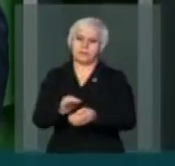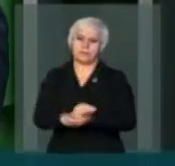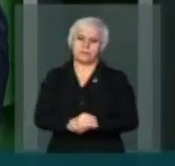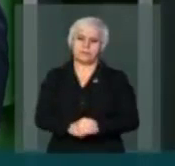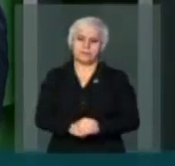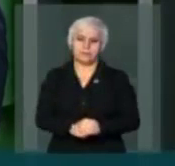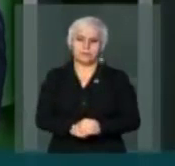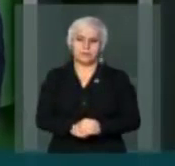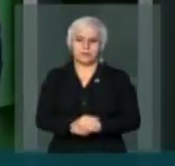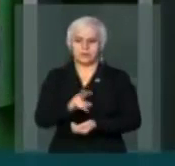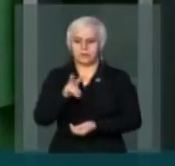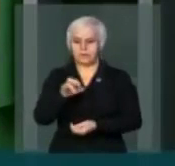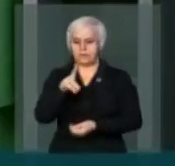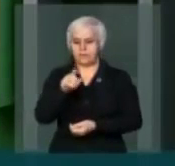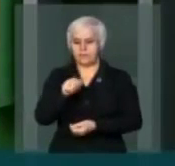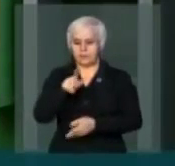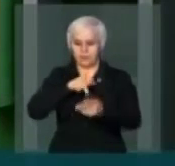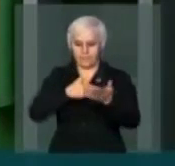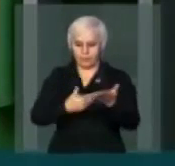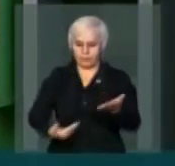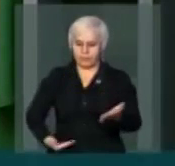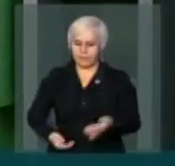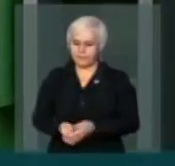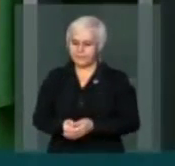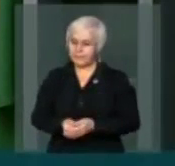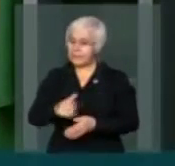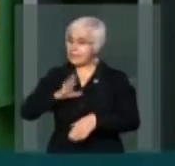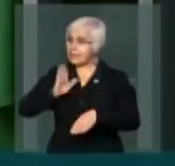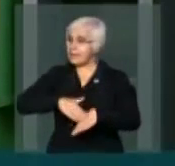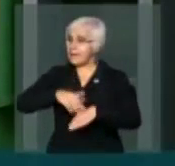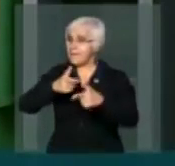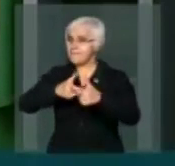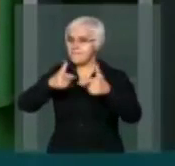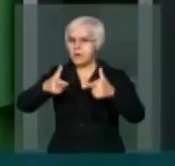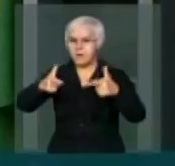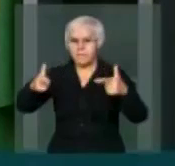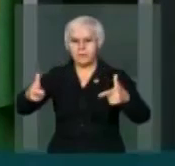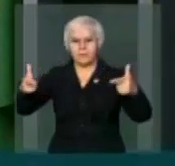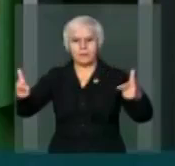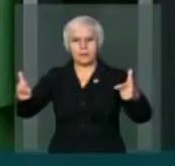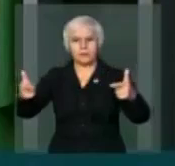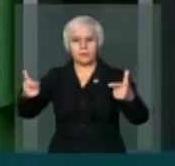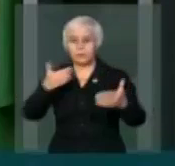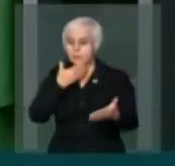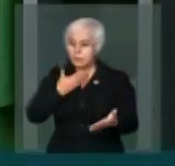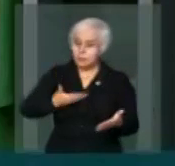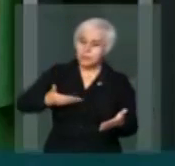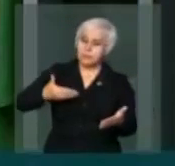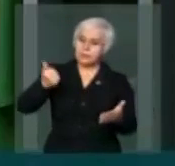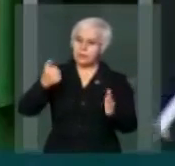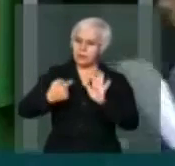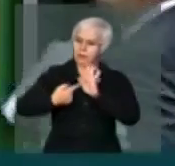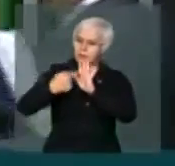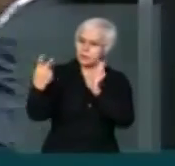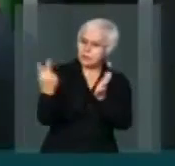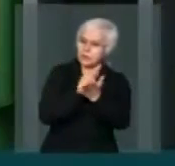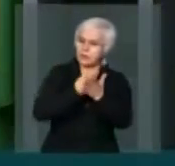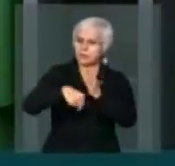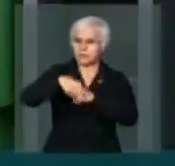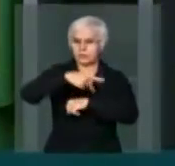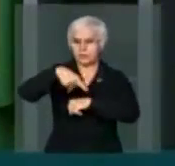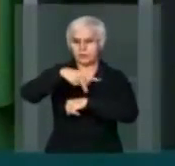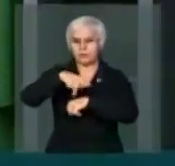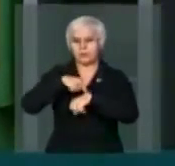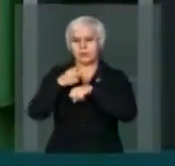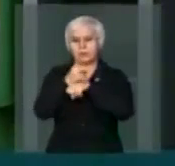eletivo. Em escala cada vez maior, os melhores quadros da nação estão